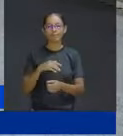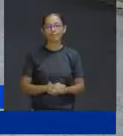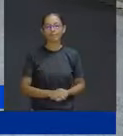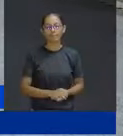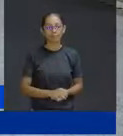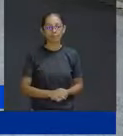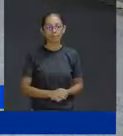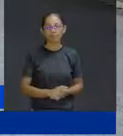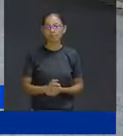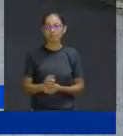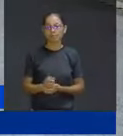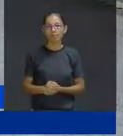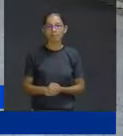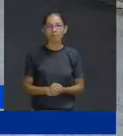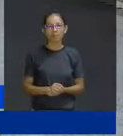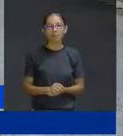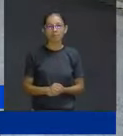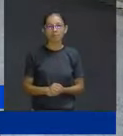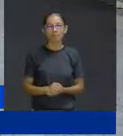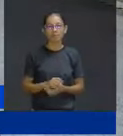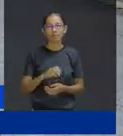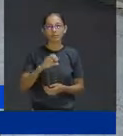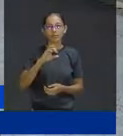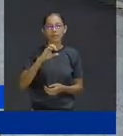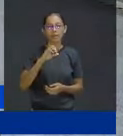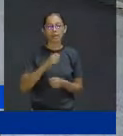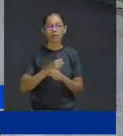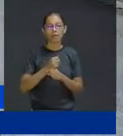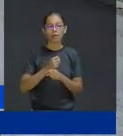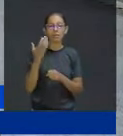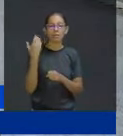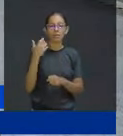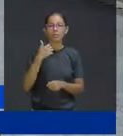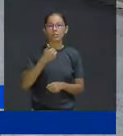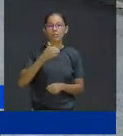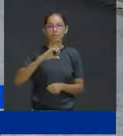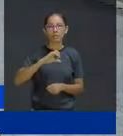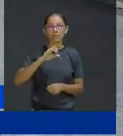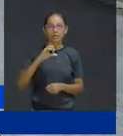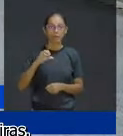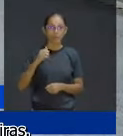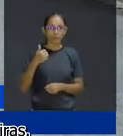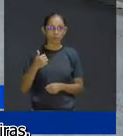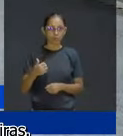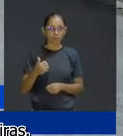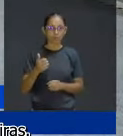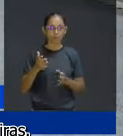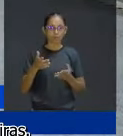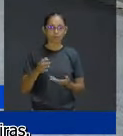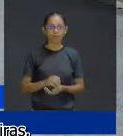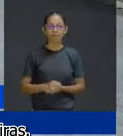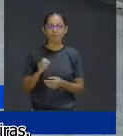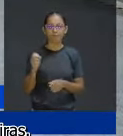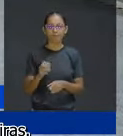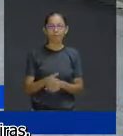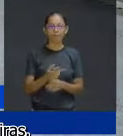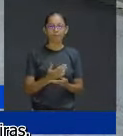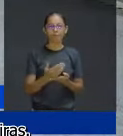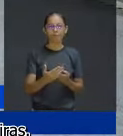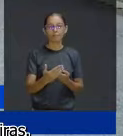posse. Nós tomamos posse em 5 de outubro de 91, no Palácio das Bacabeiras, no Teatro das